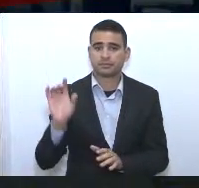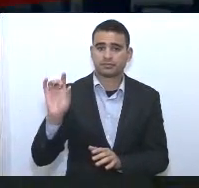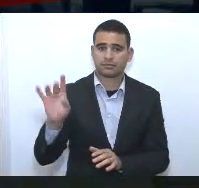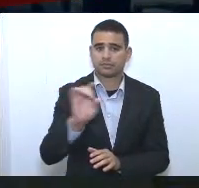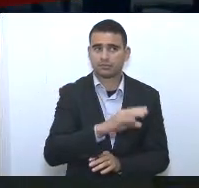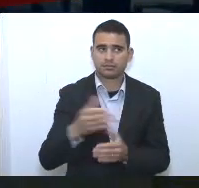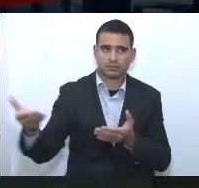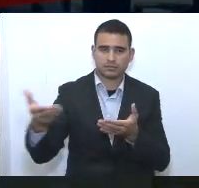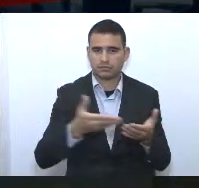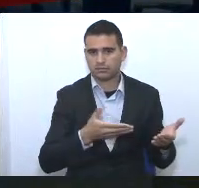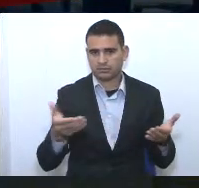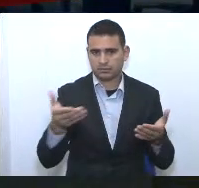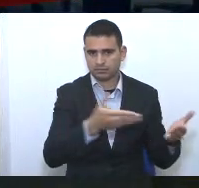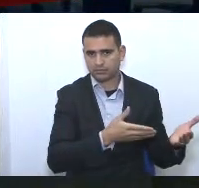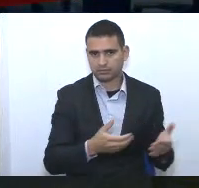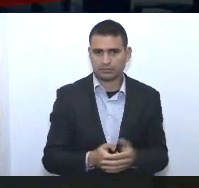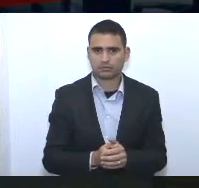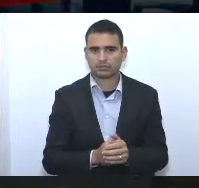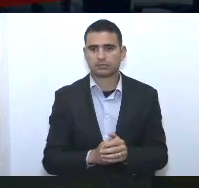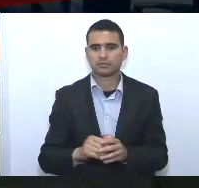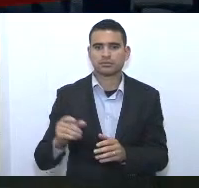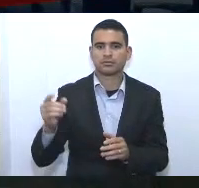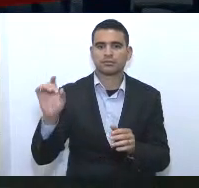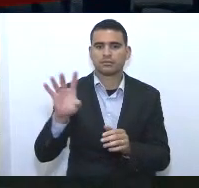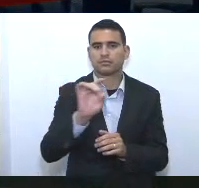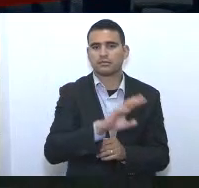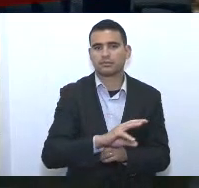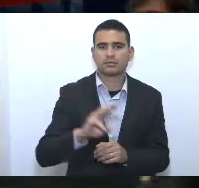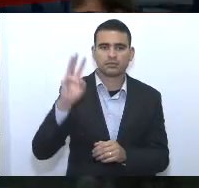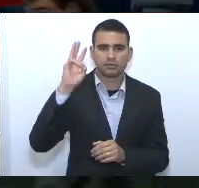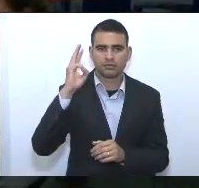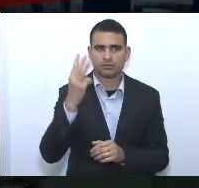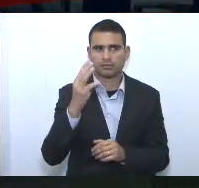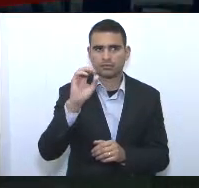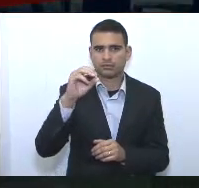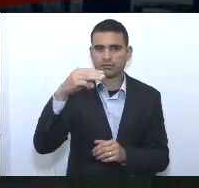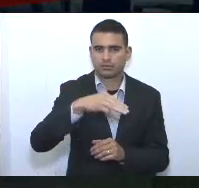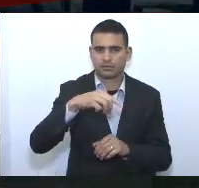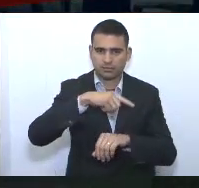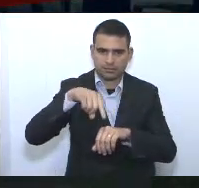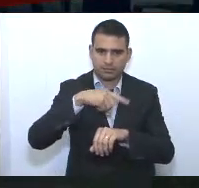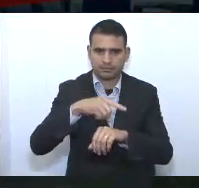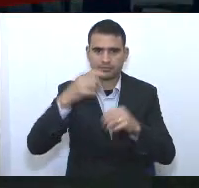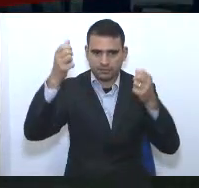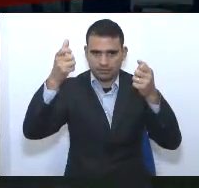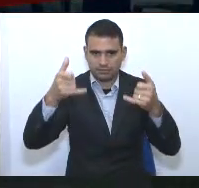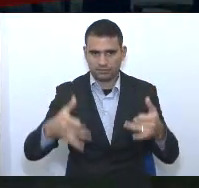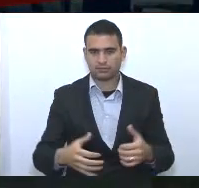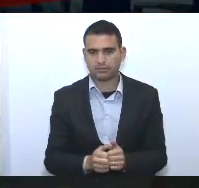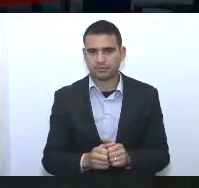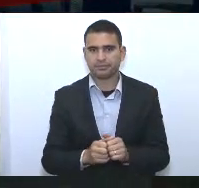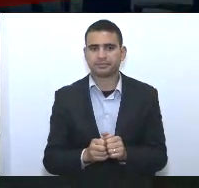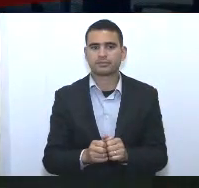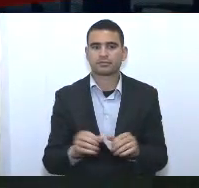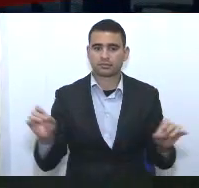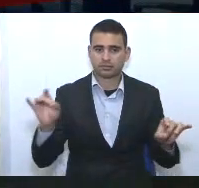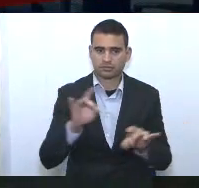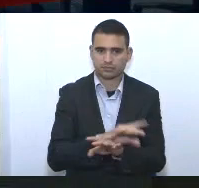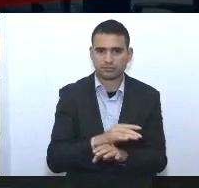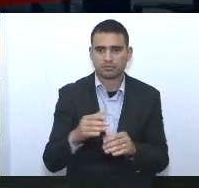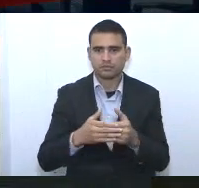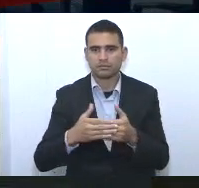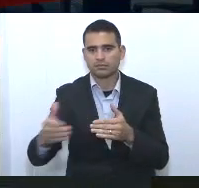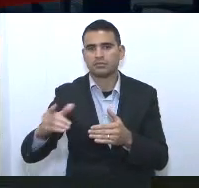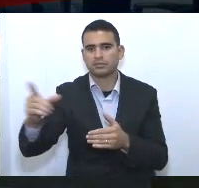convocado terá um prazo máximo de 30 minutos para a sua explanação. Em seguida, será aberta a palavra aos vereadores,